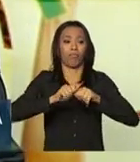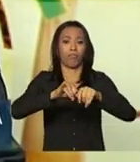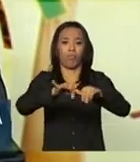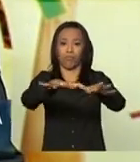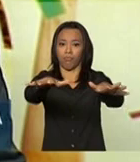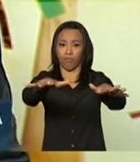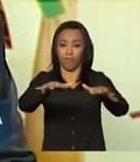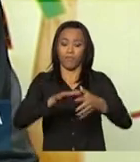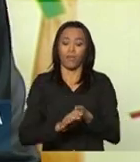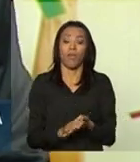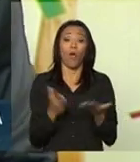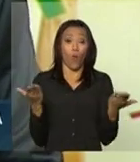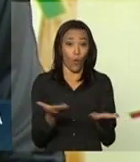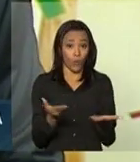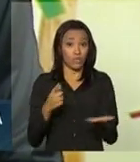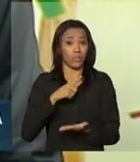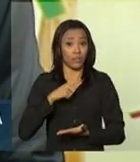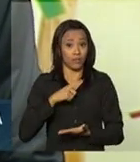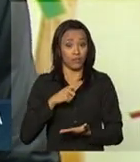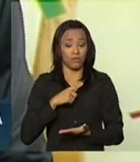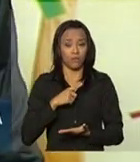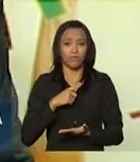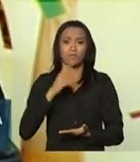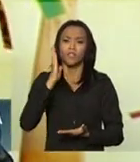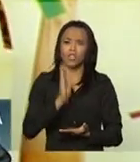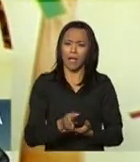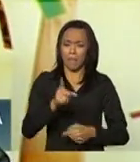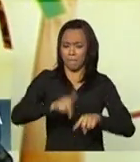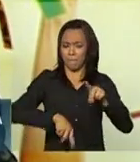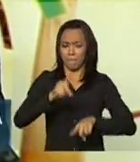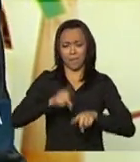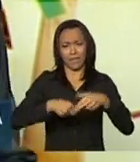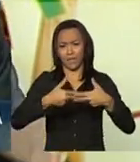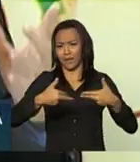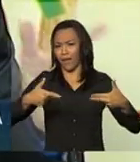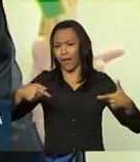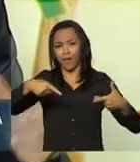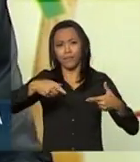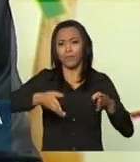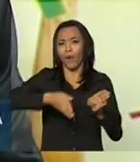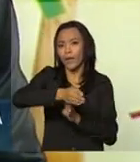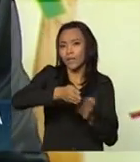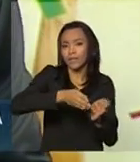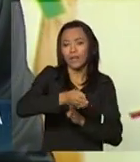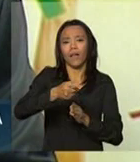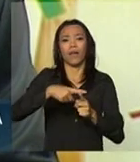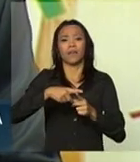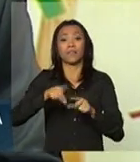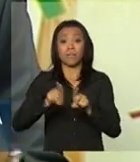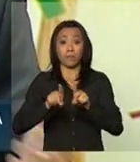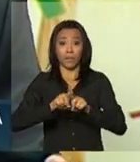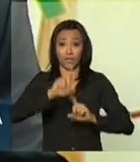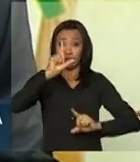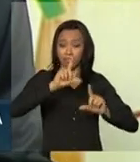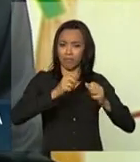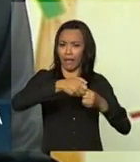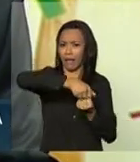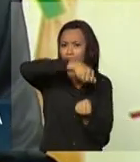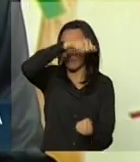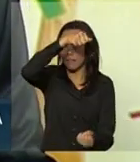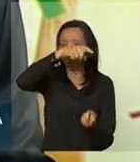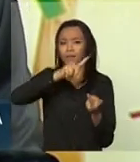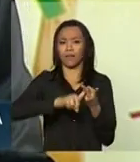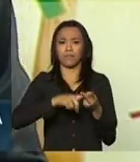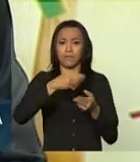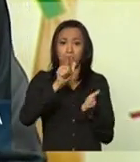hoje um volume significativo já de material disponibilizado, tanto das peças de divulgação, os cartazes,